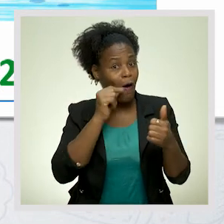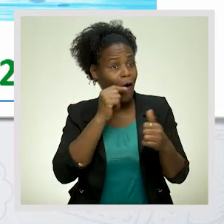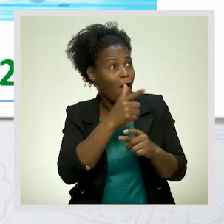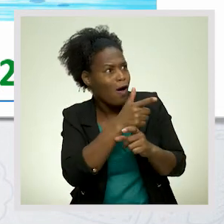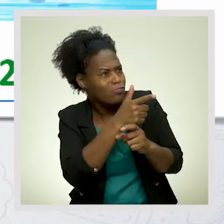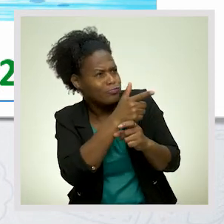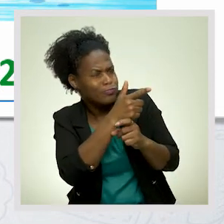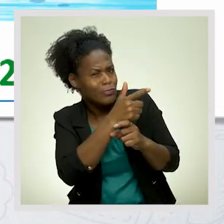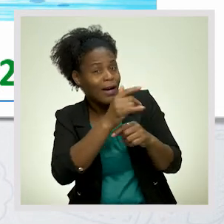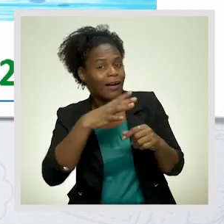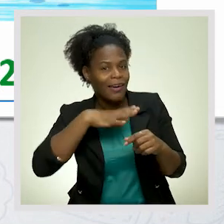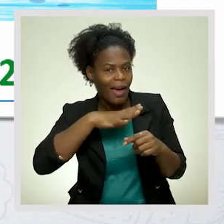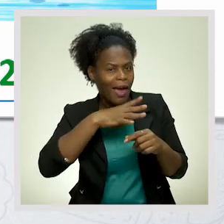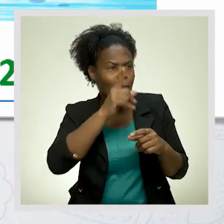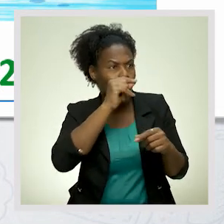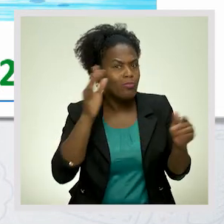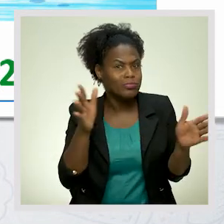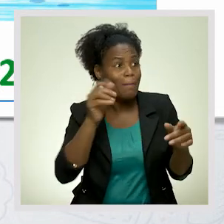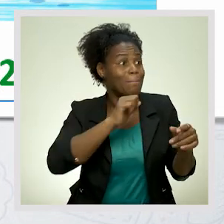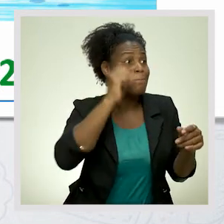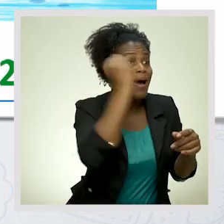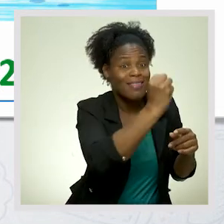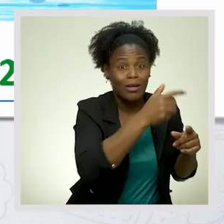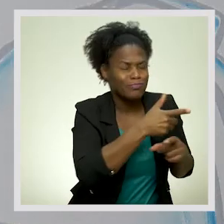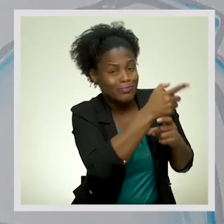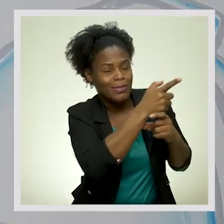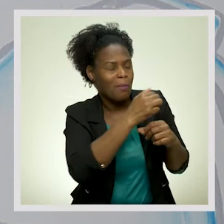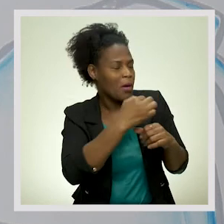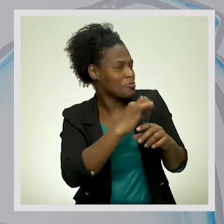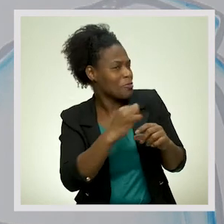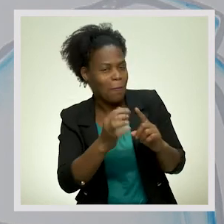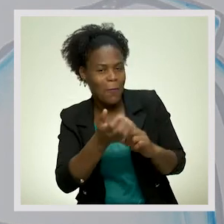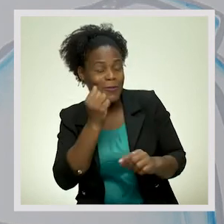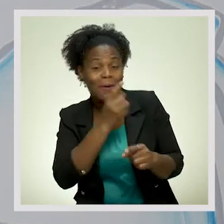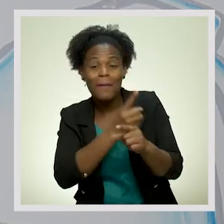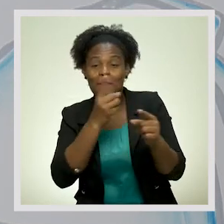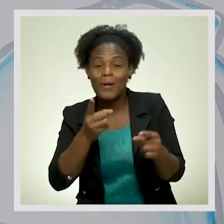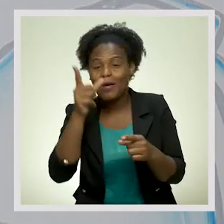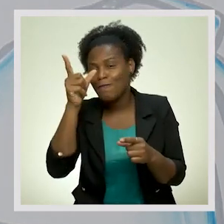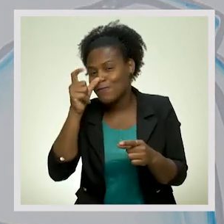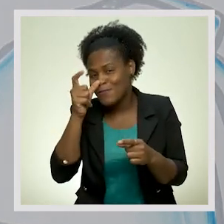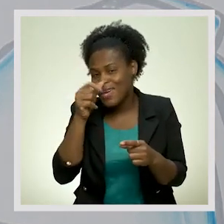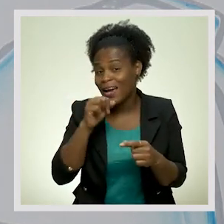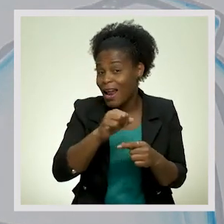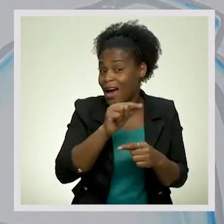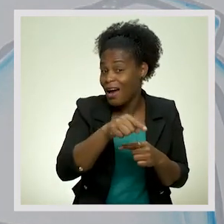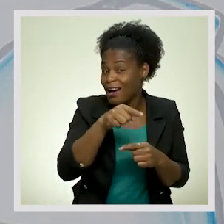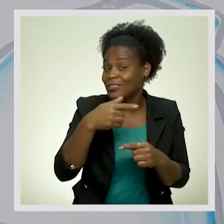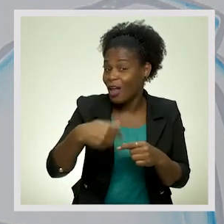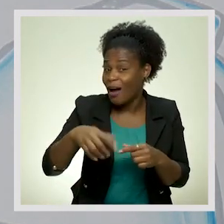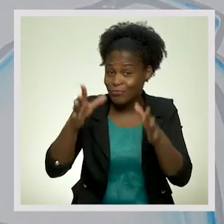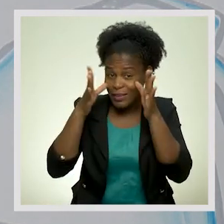muito bem, apareceu um caçador que queria matar o pombo, mas não conseguiu, porque a